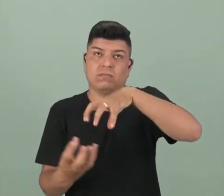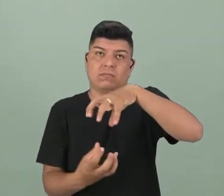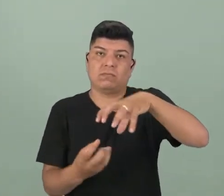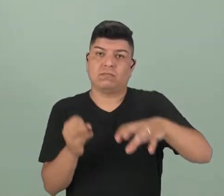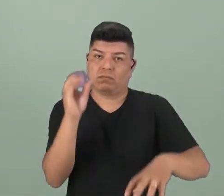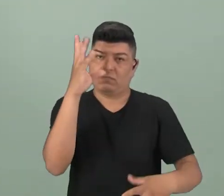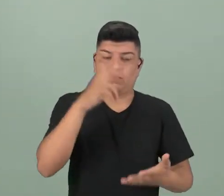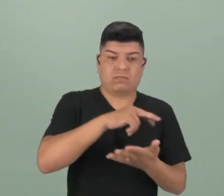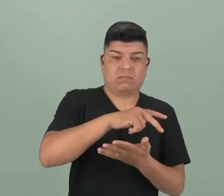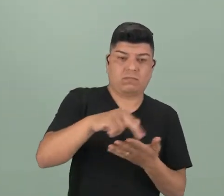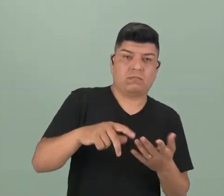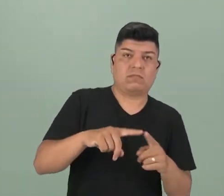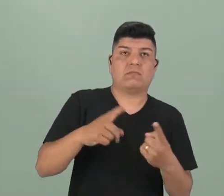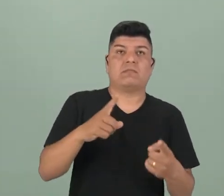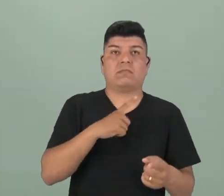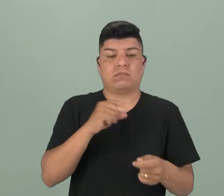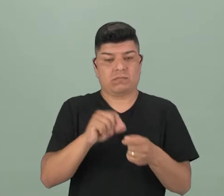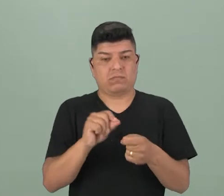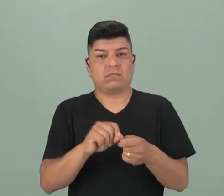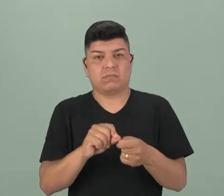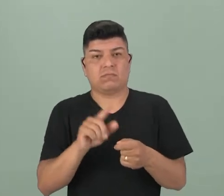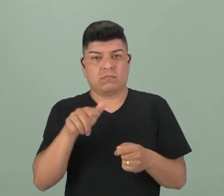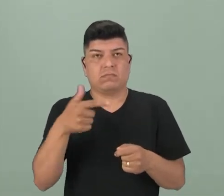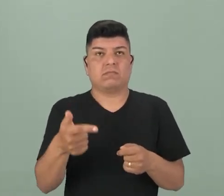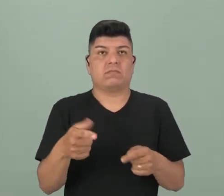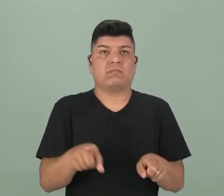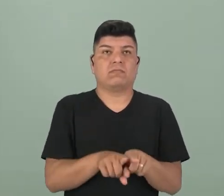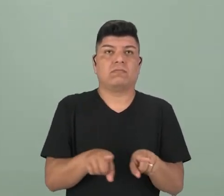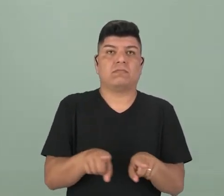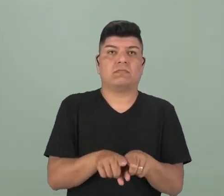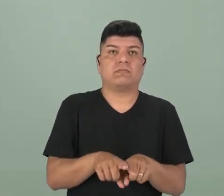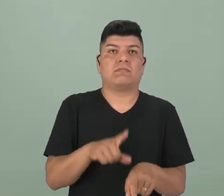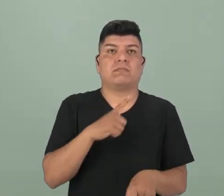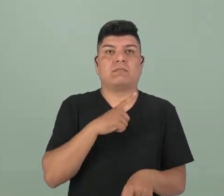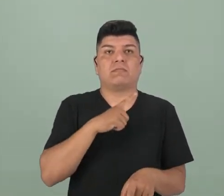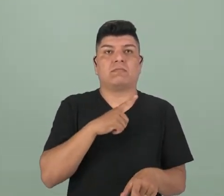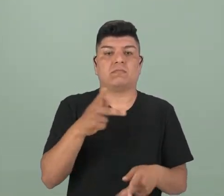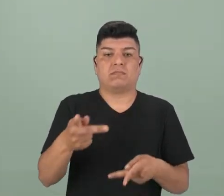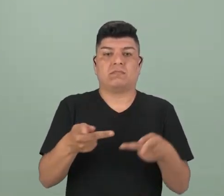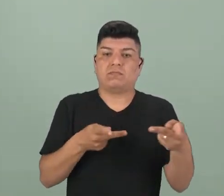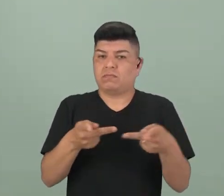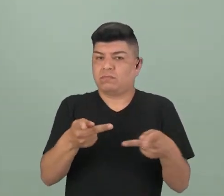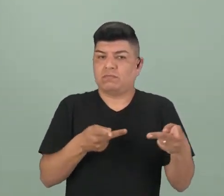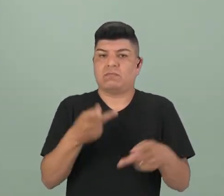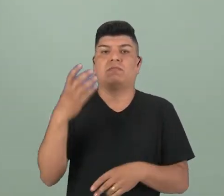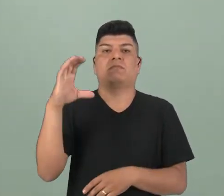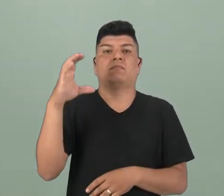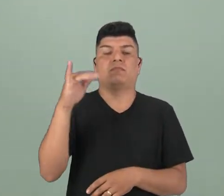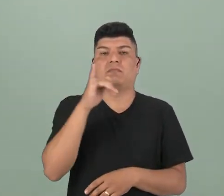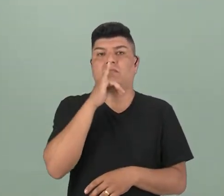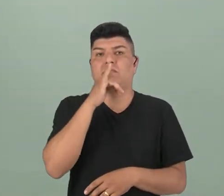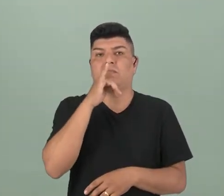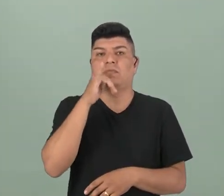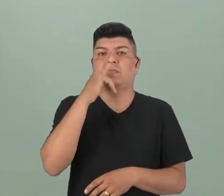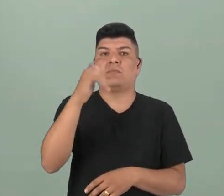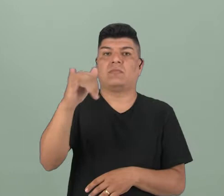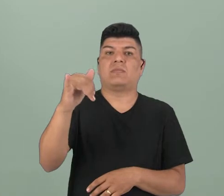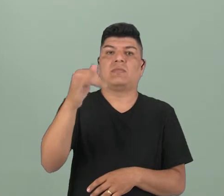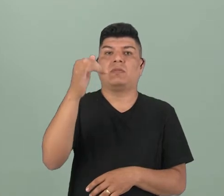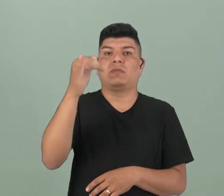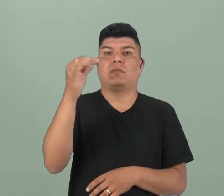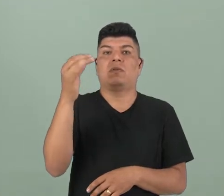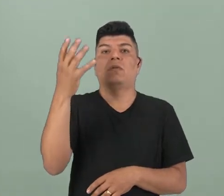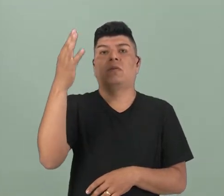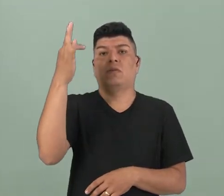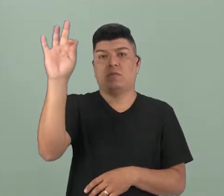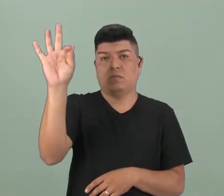um monte de coisa. Mas ele tem um monte de coisa boa, né? Fora isso, né? Ele tem alguns projetos dentro da ciência, por exemplo, na iluminação de Paris, ou então na